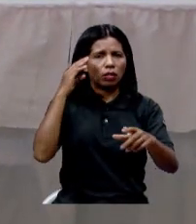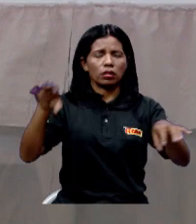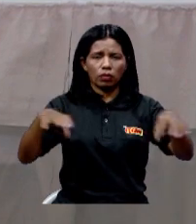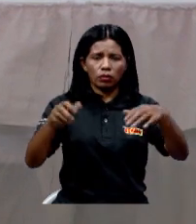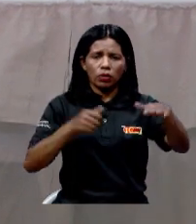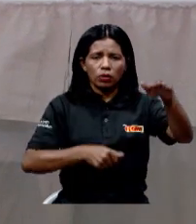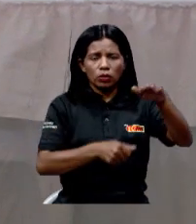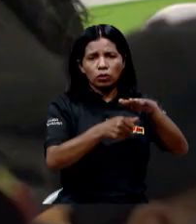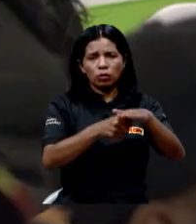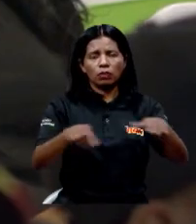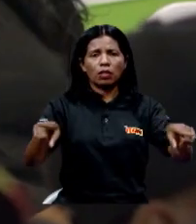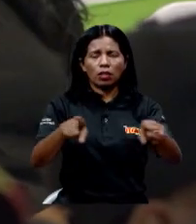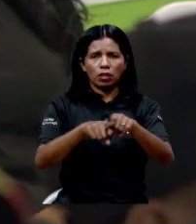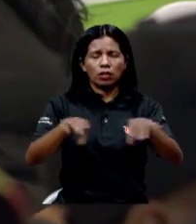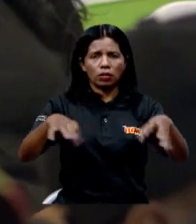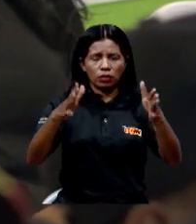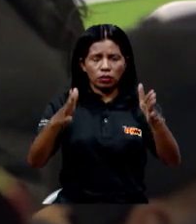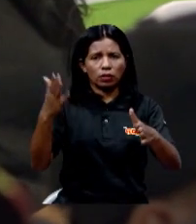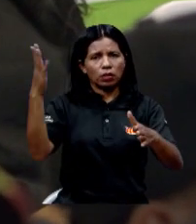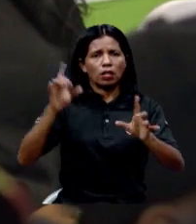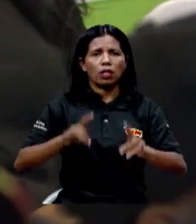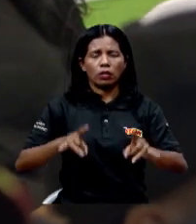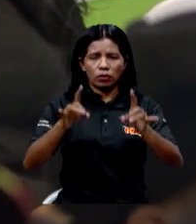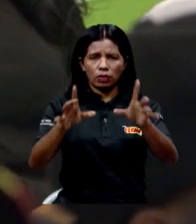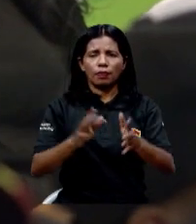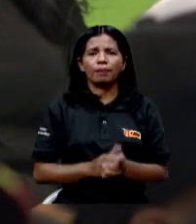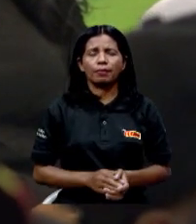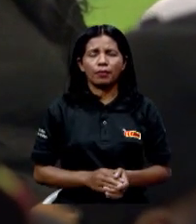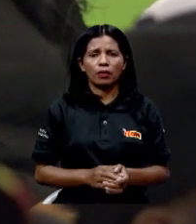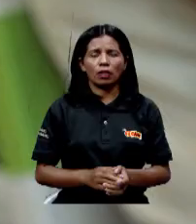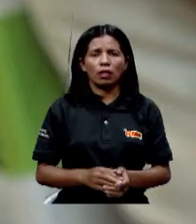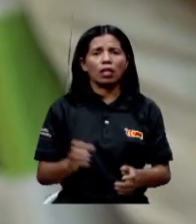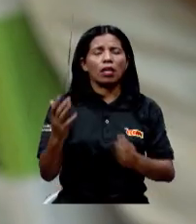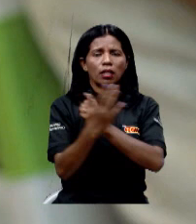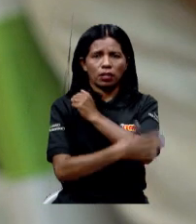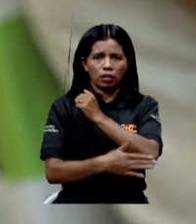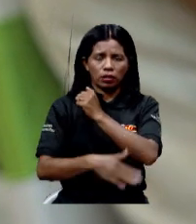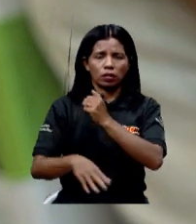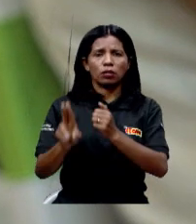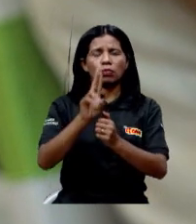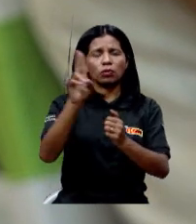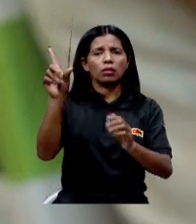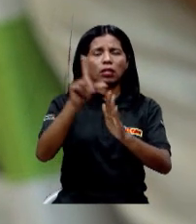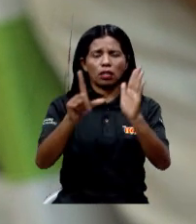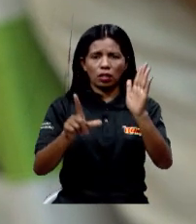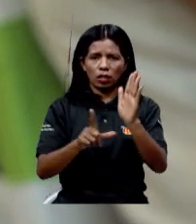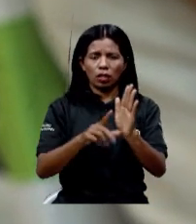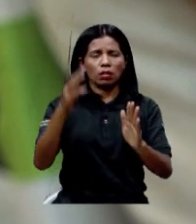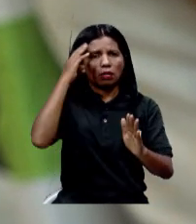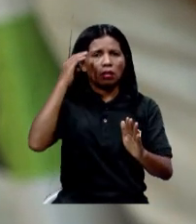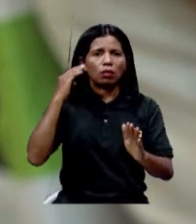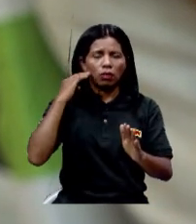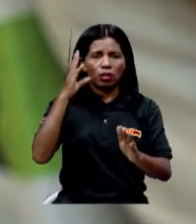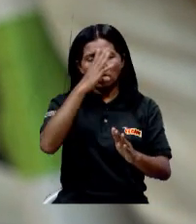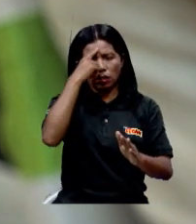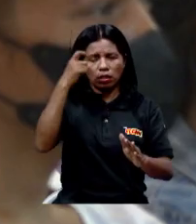ilegal, kompar ho trabalhador sira iha Australia. Tir Filomeno Soares, nação nebe mak aplika lei rigoroso liu mak Korea Sul,